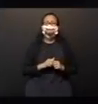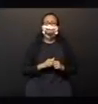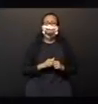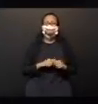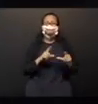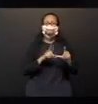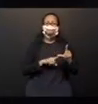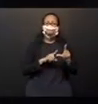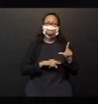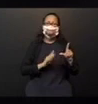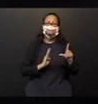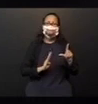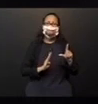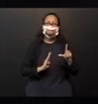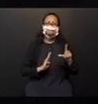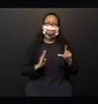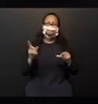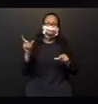letra B, ele diz assim,